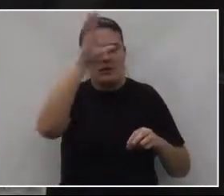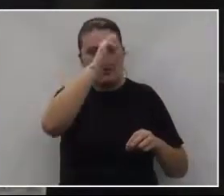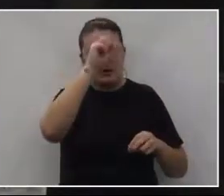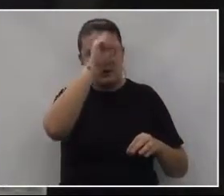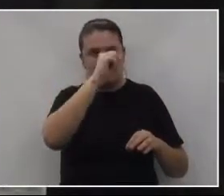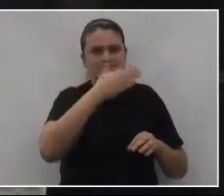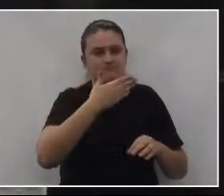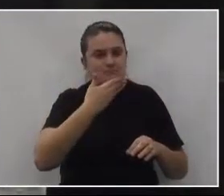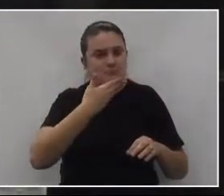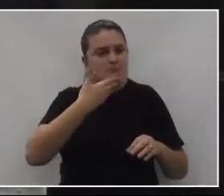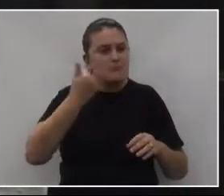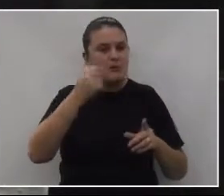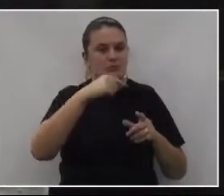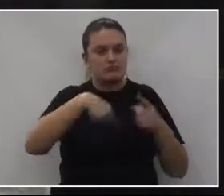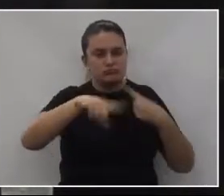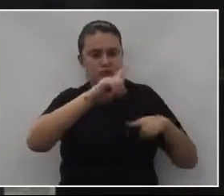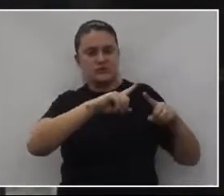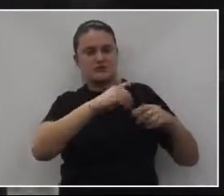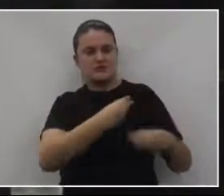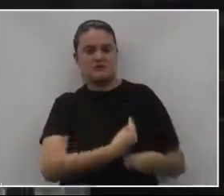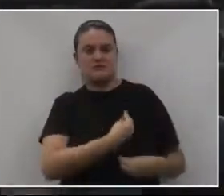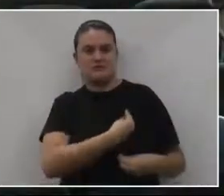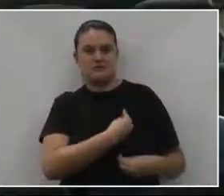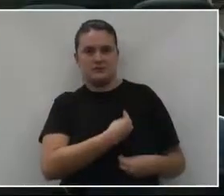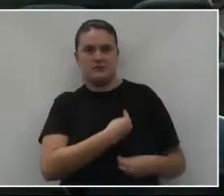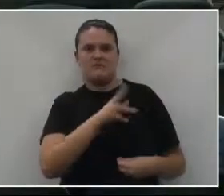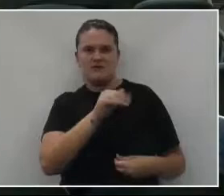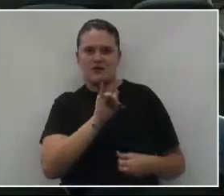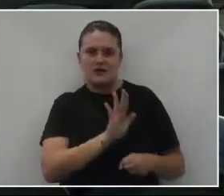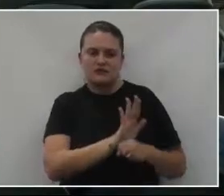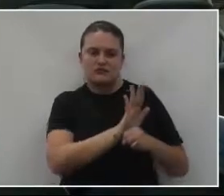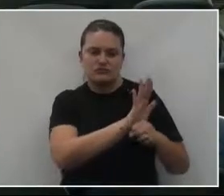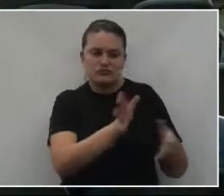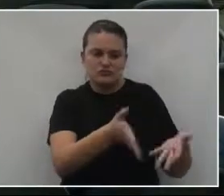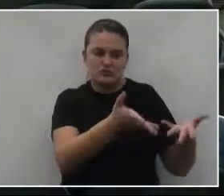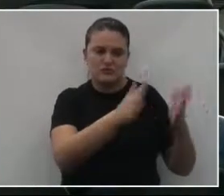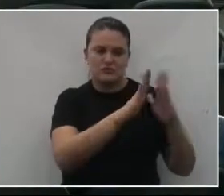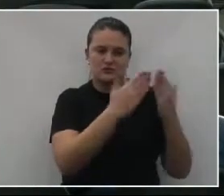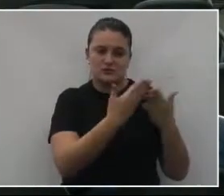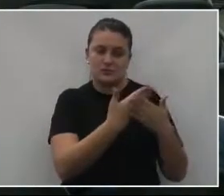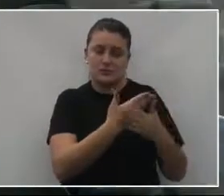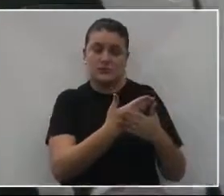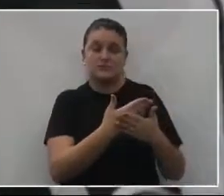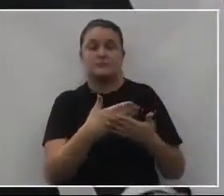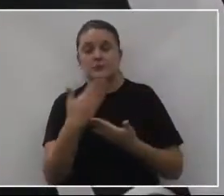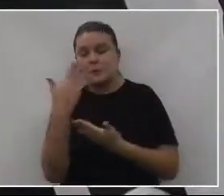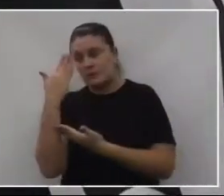mão seria uma grande ajuda para aquele colégio. Obrigado pelas palavras, vereador.